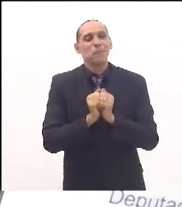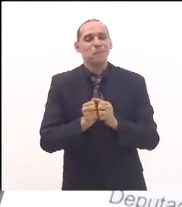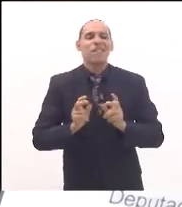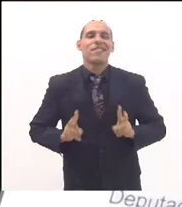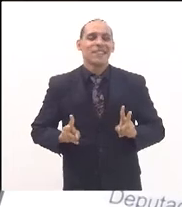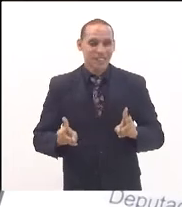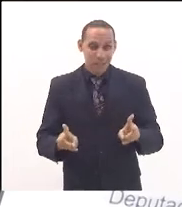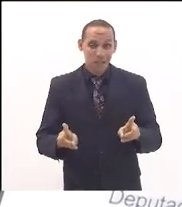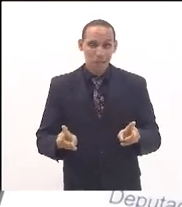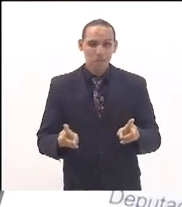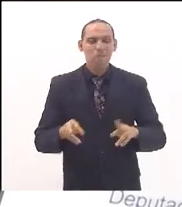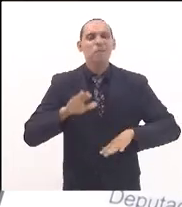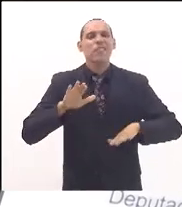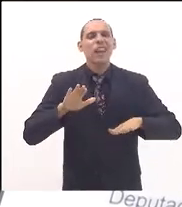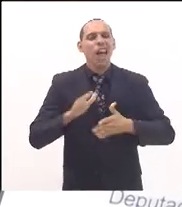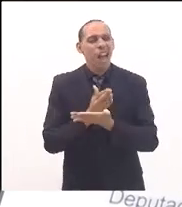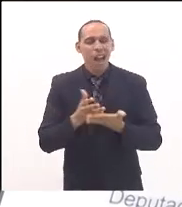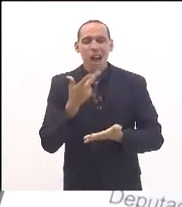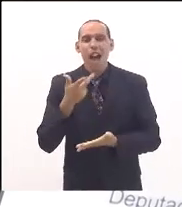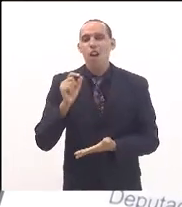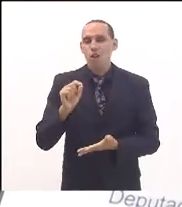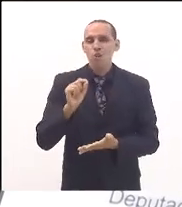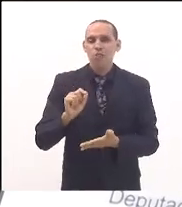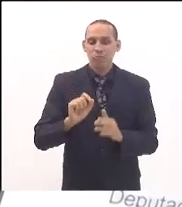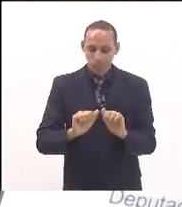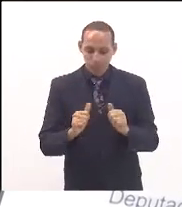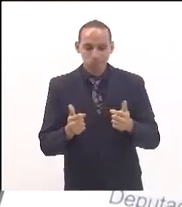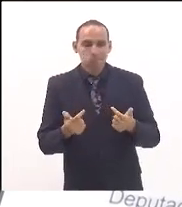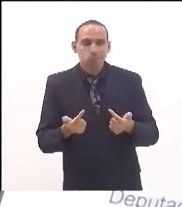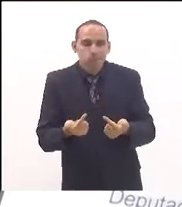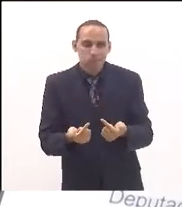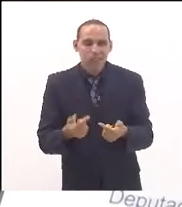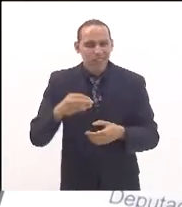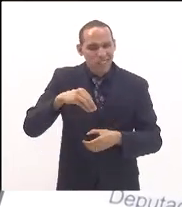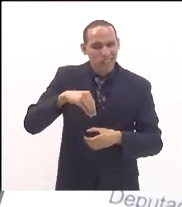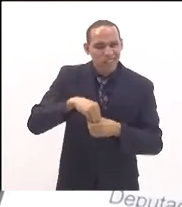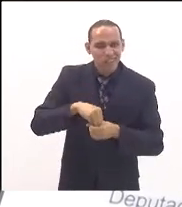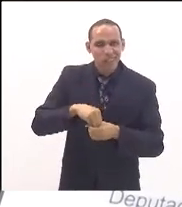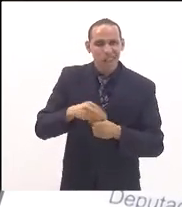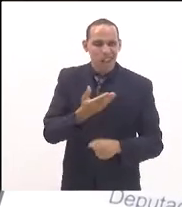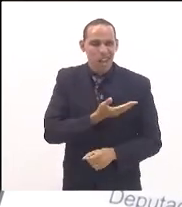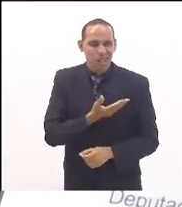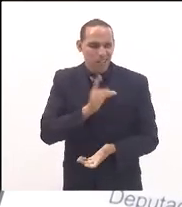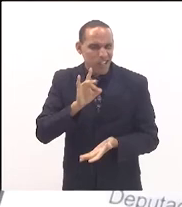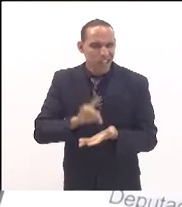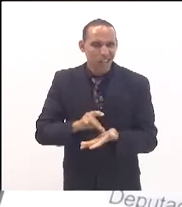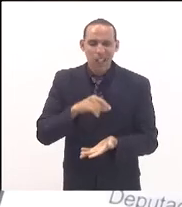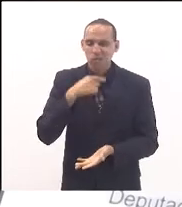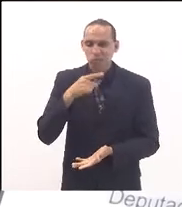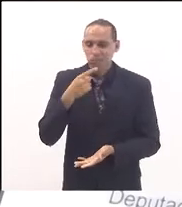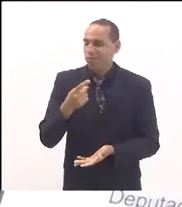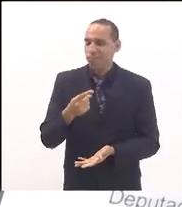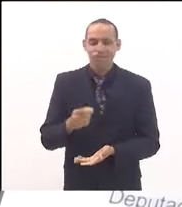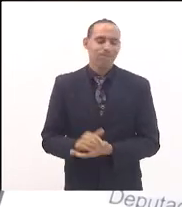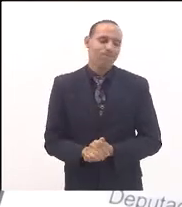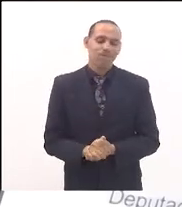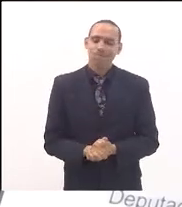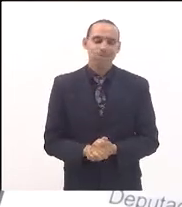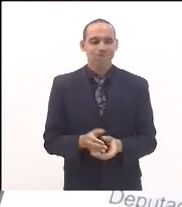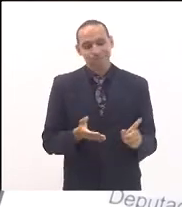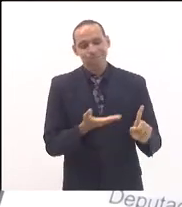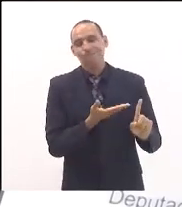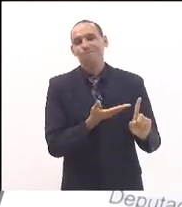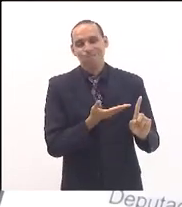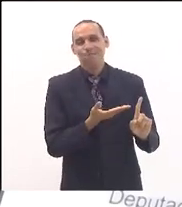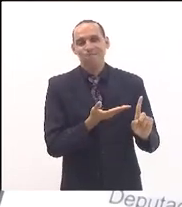e dizem que numa casa Legislativa você não tem como fazer amigos de verdade A